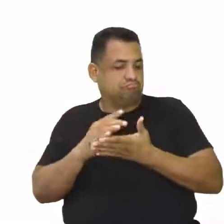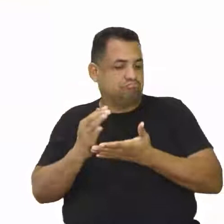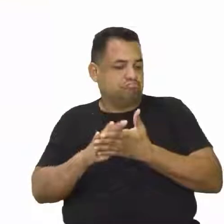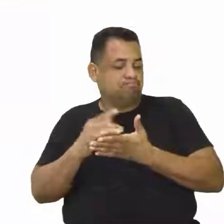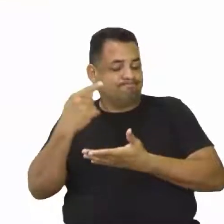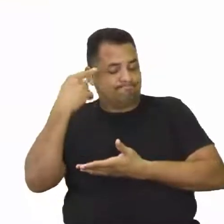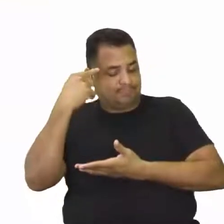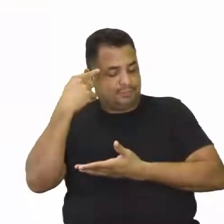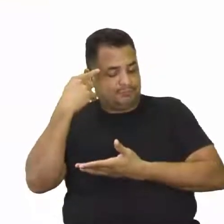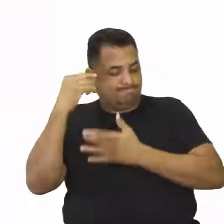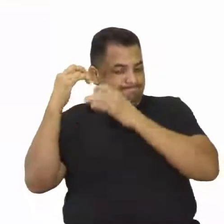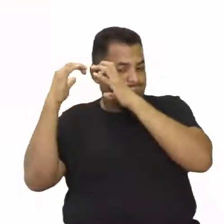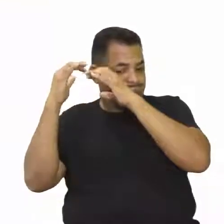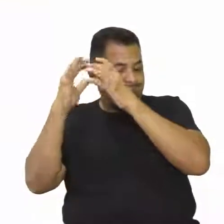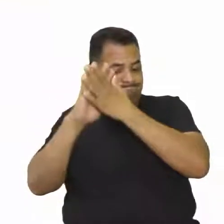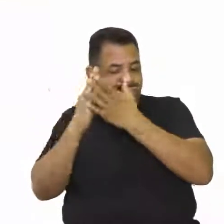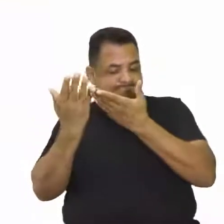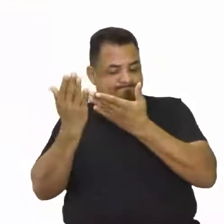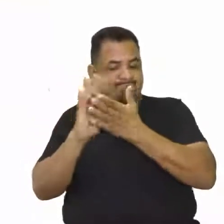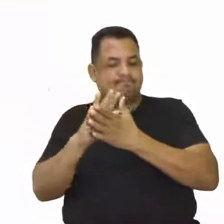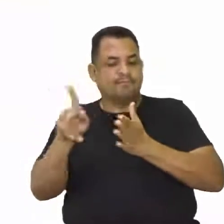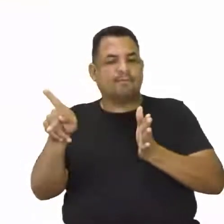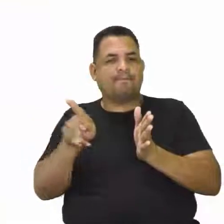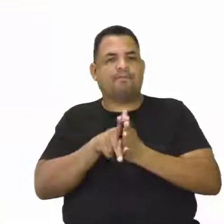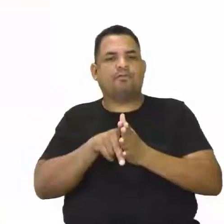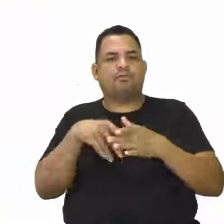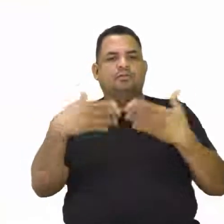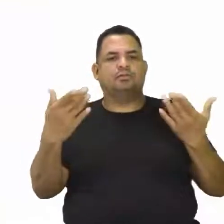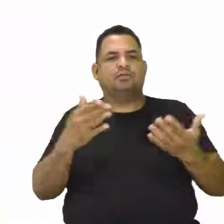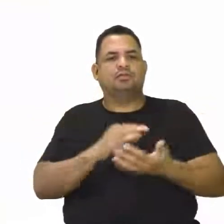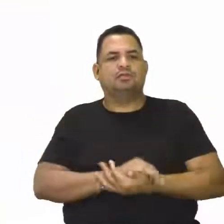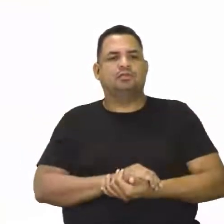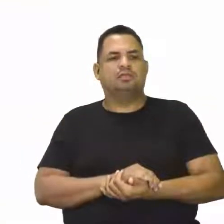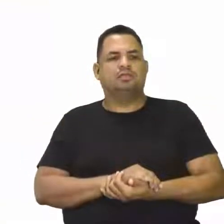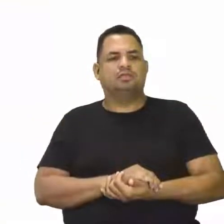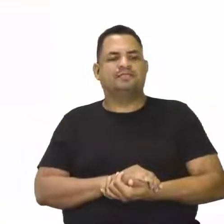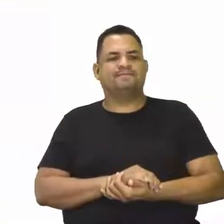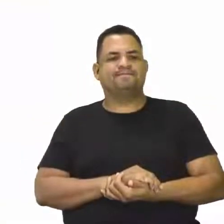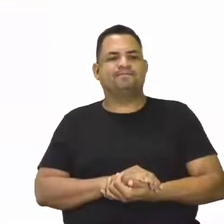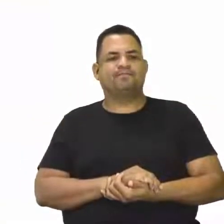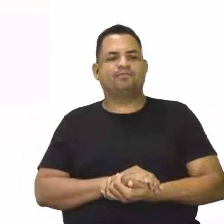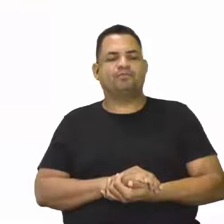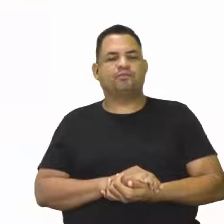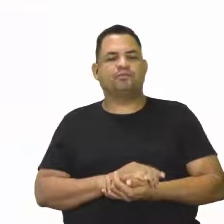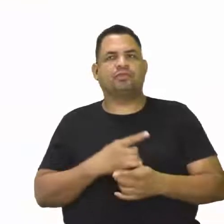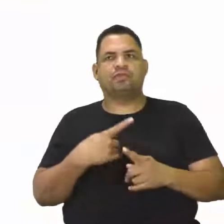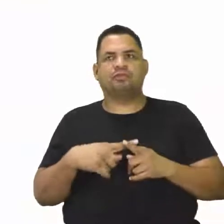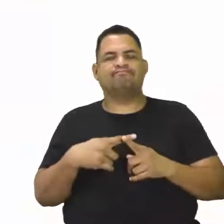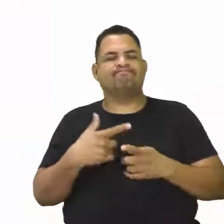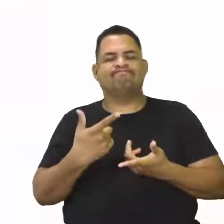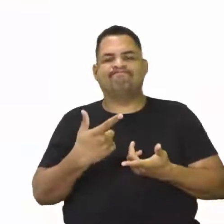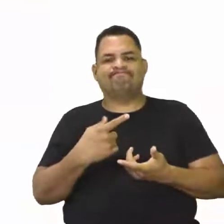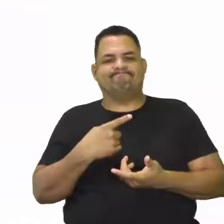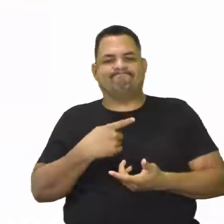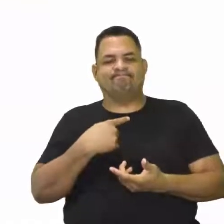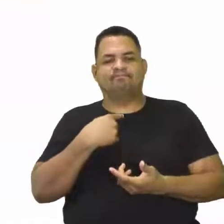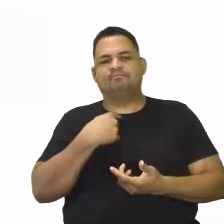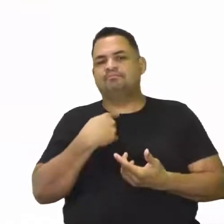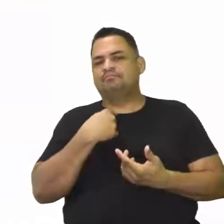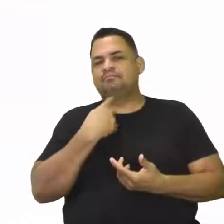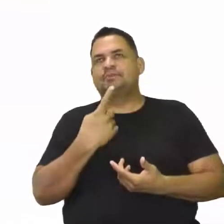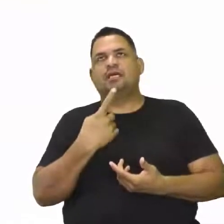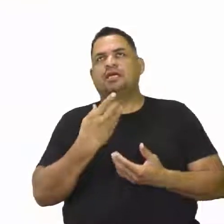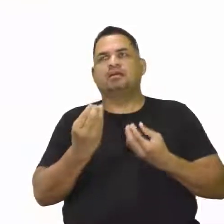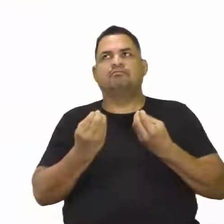nem o que explicar, né? Elas são autoexplicativas. O bom das conjunções é isso. Porque não tem outra forma